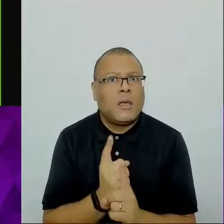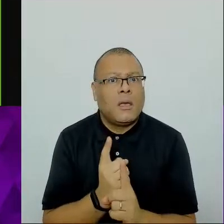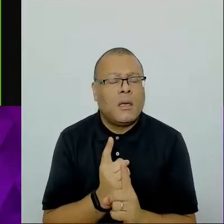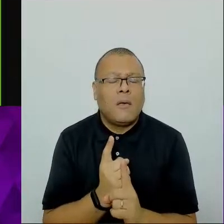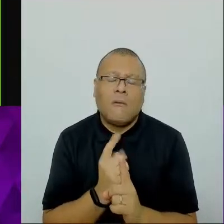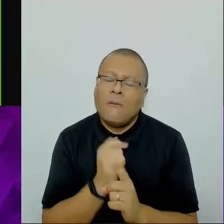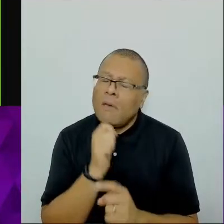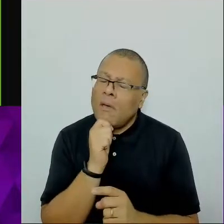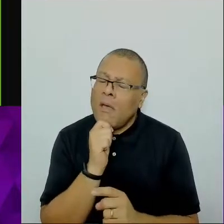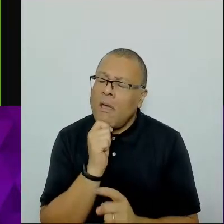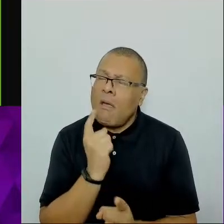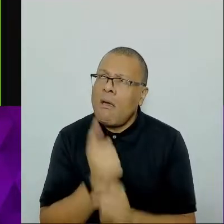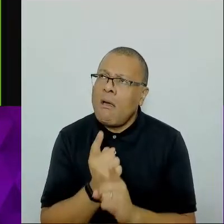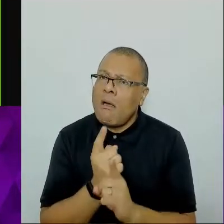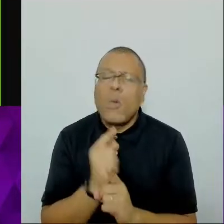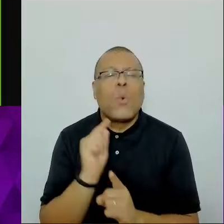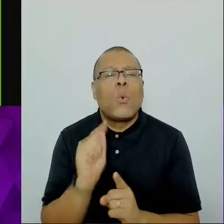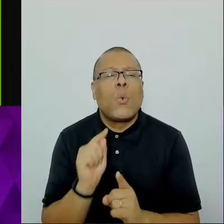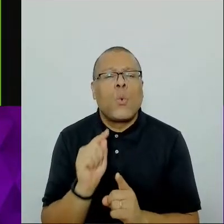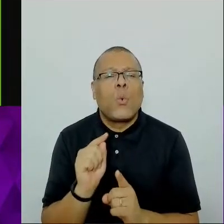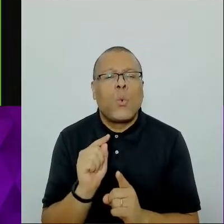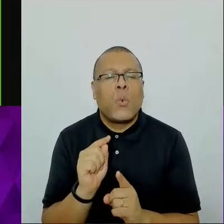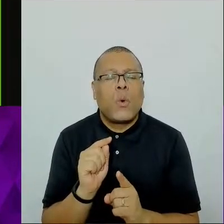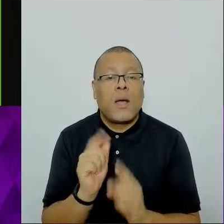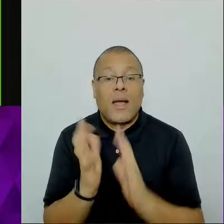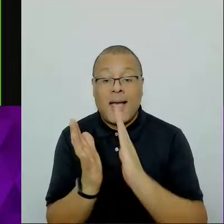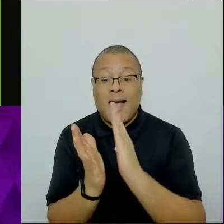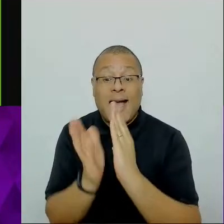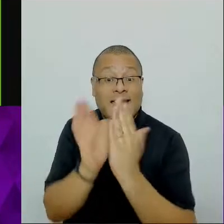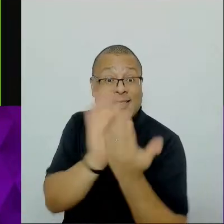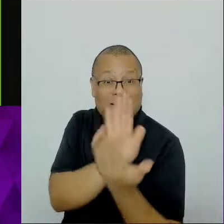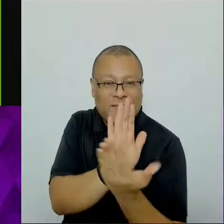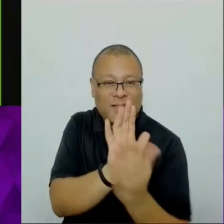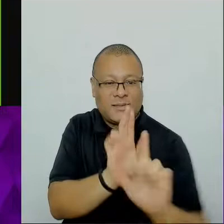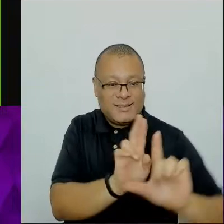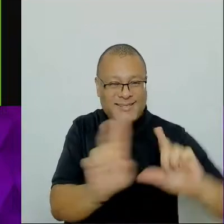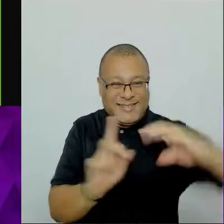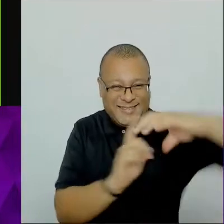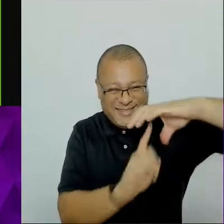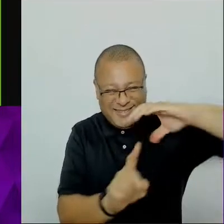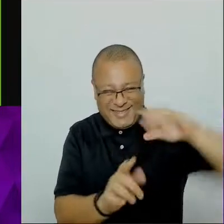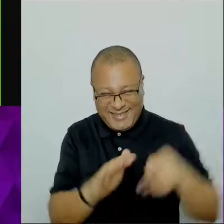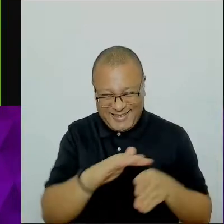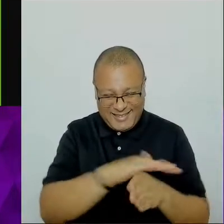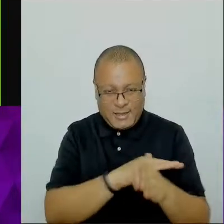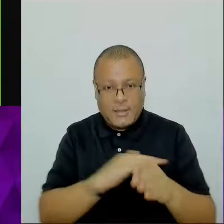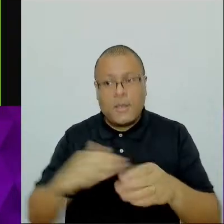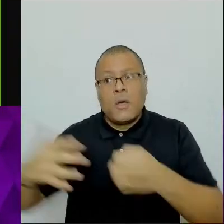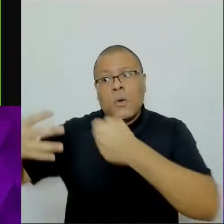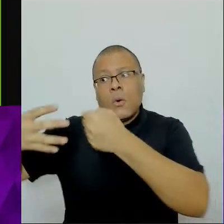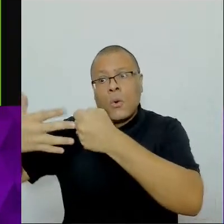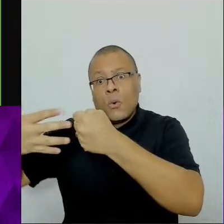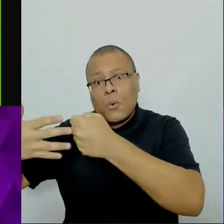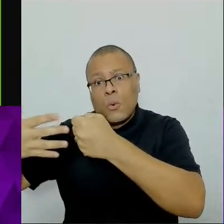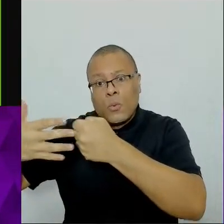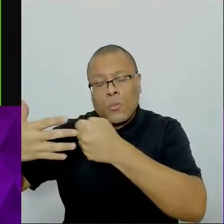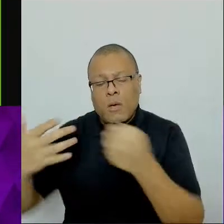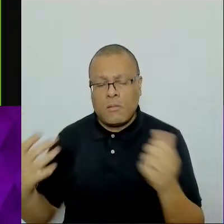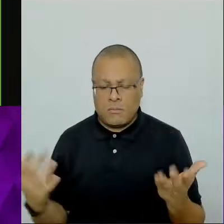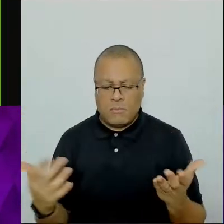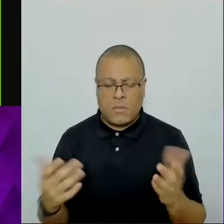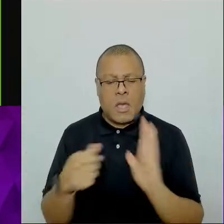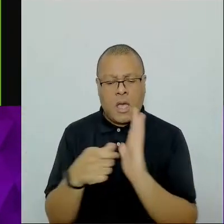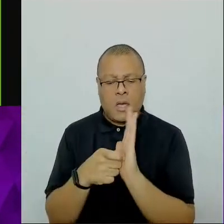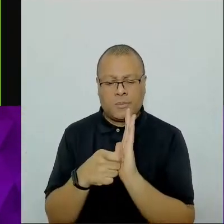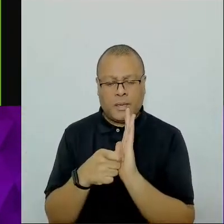diferença entre a forma como uma interface de um usuário e, por exemplo, um banco de dados interagia com uma